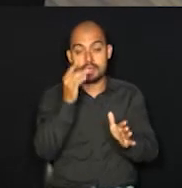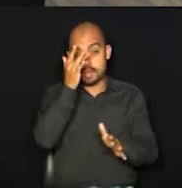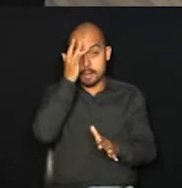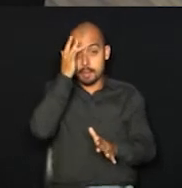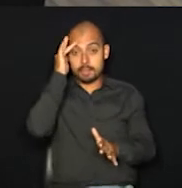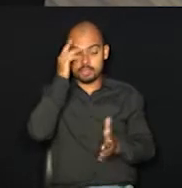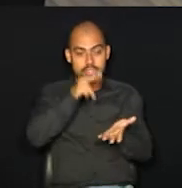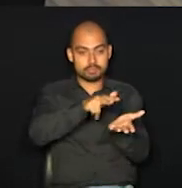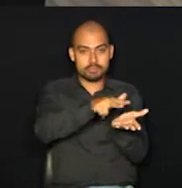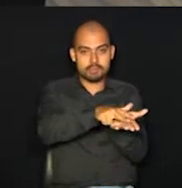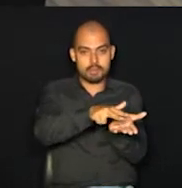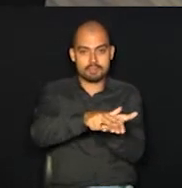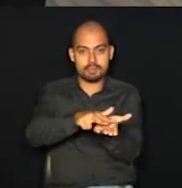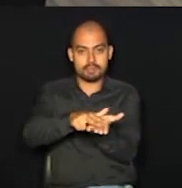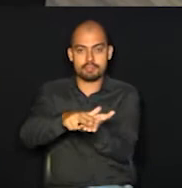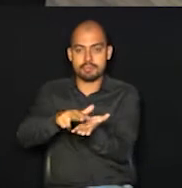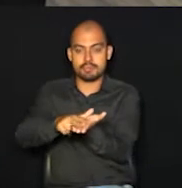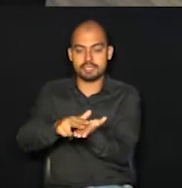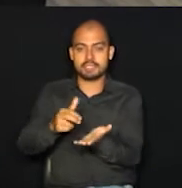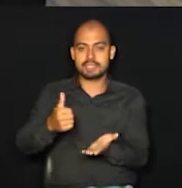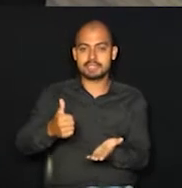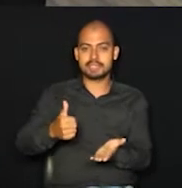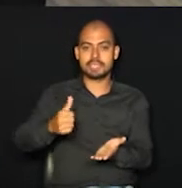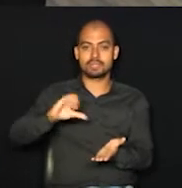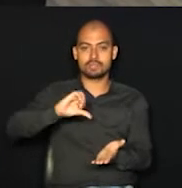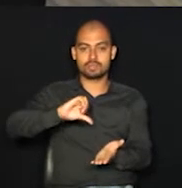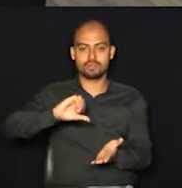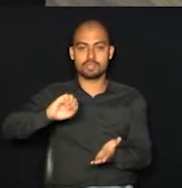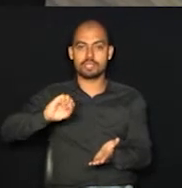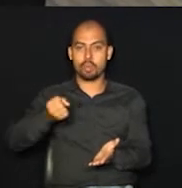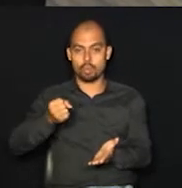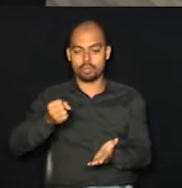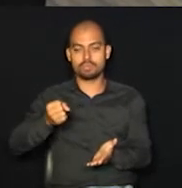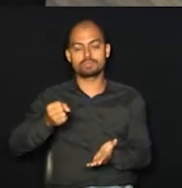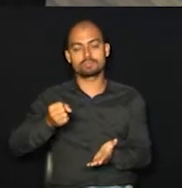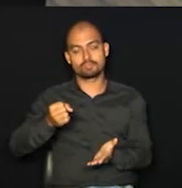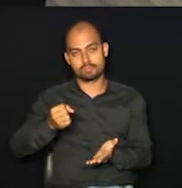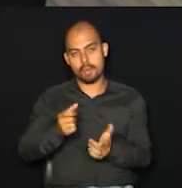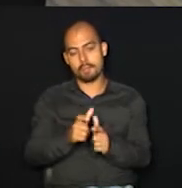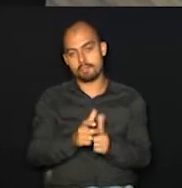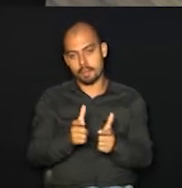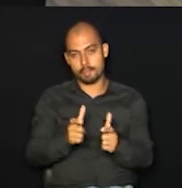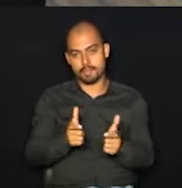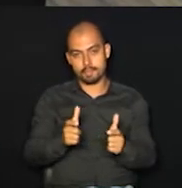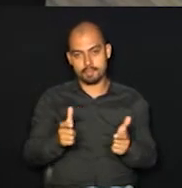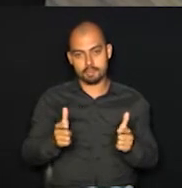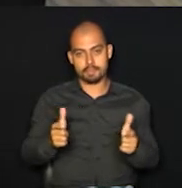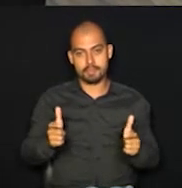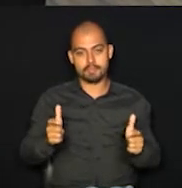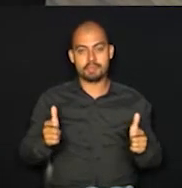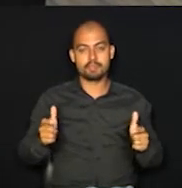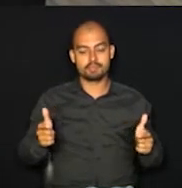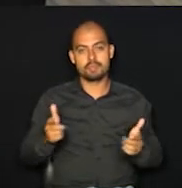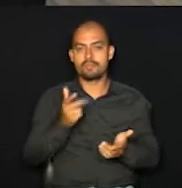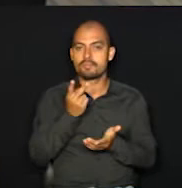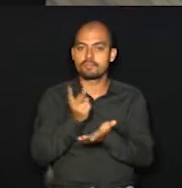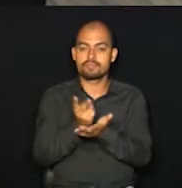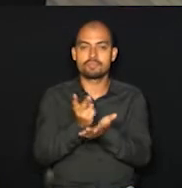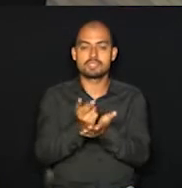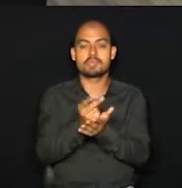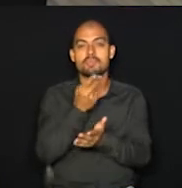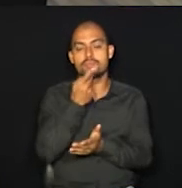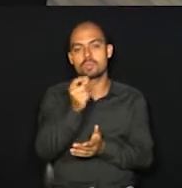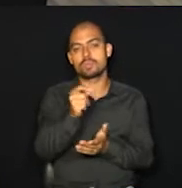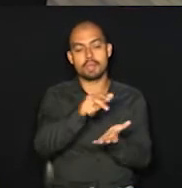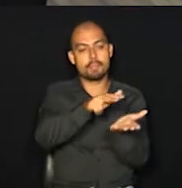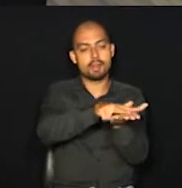internadas, 198, o número continua crescendo. A gente sempre fala aqui sobre ocupação de leitos na cidade de Campinas, seja